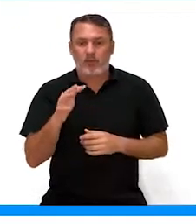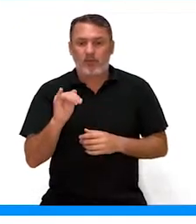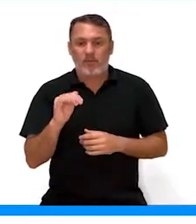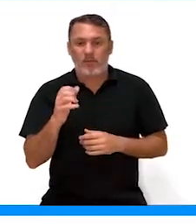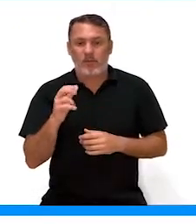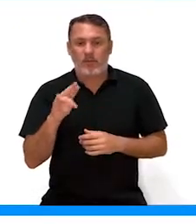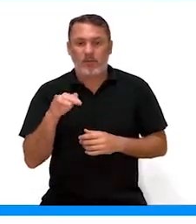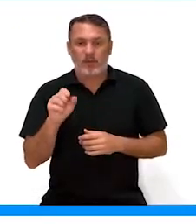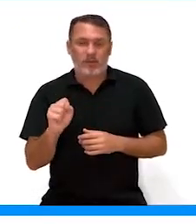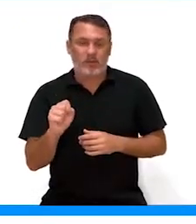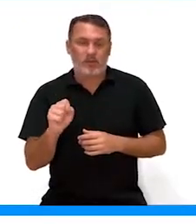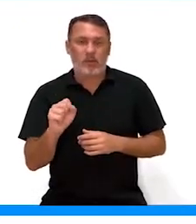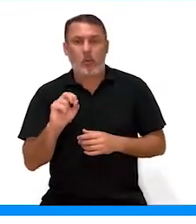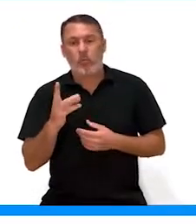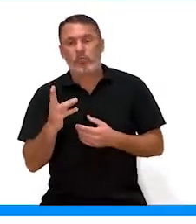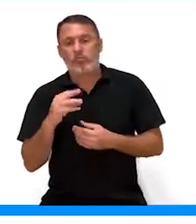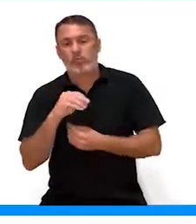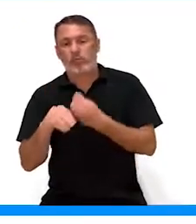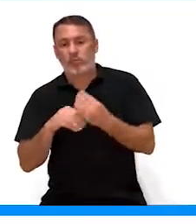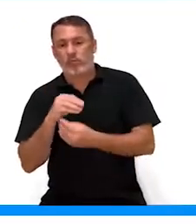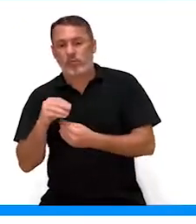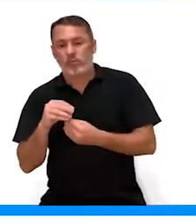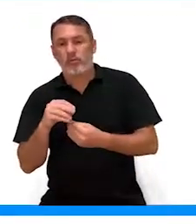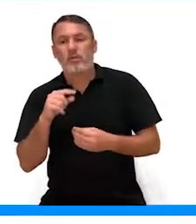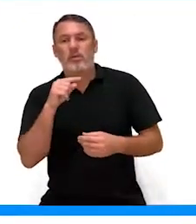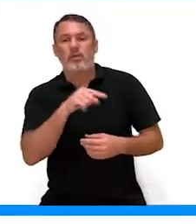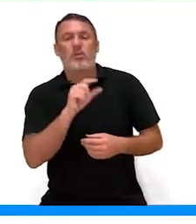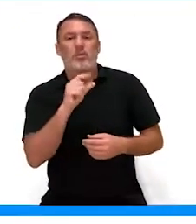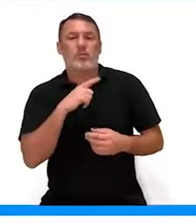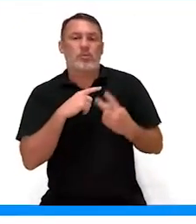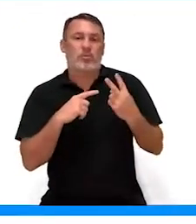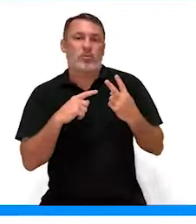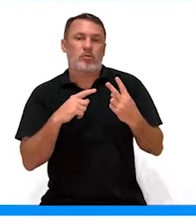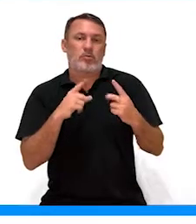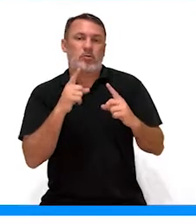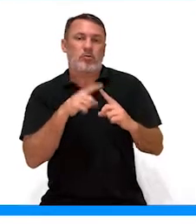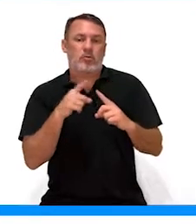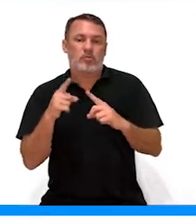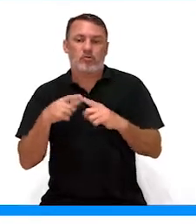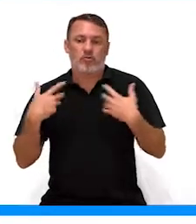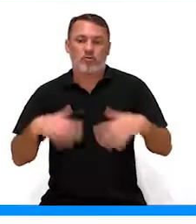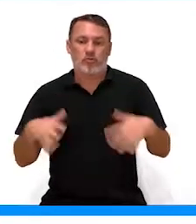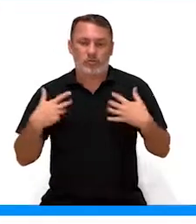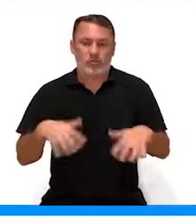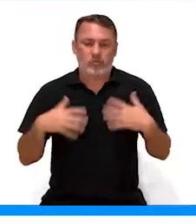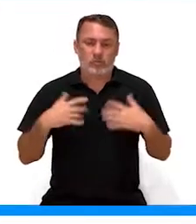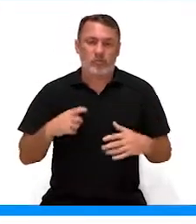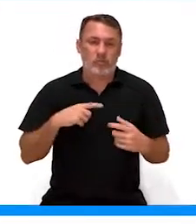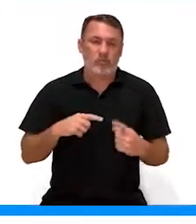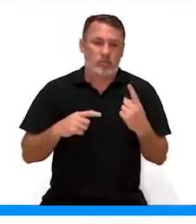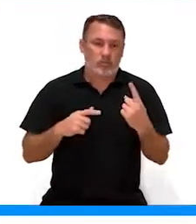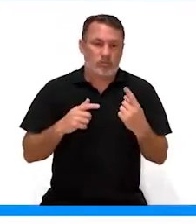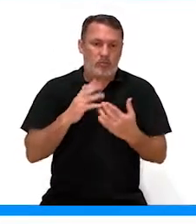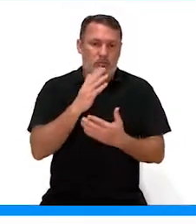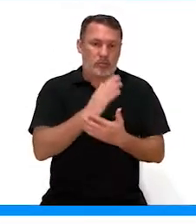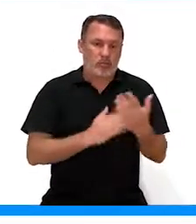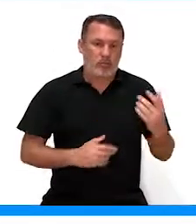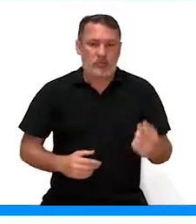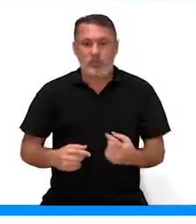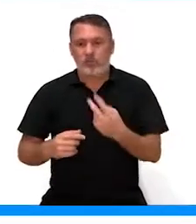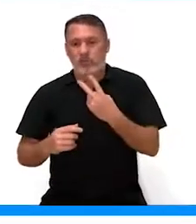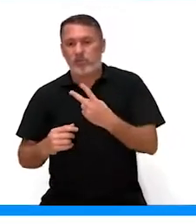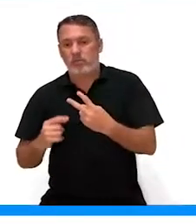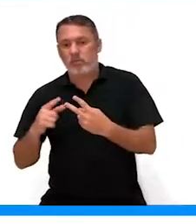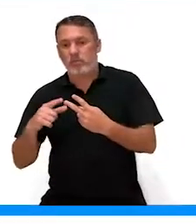classificação, as anfícrinas ou mistas. Essas glândulas, elas vão ter os dois tipos de secreção. Então,